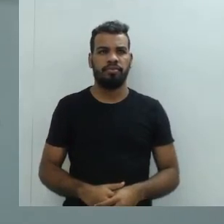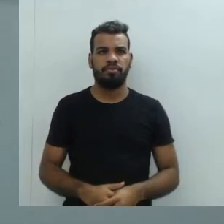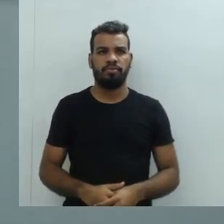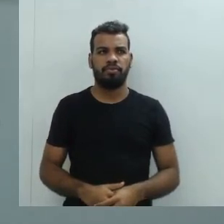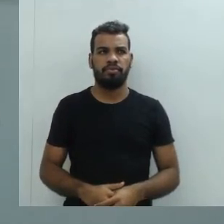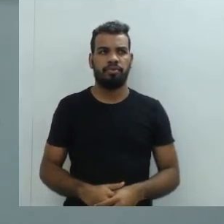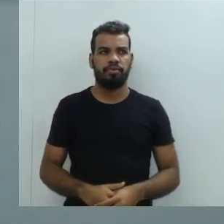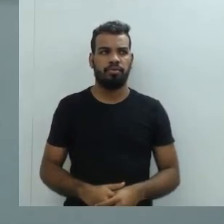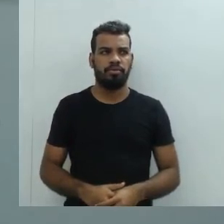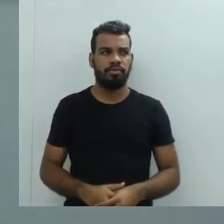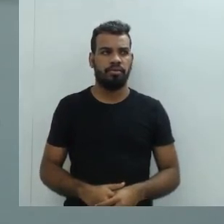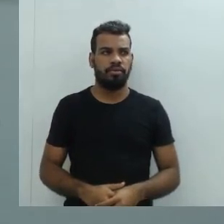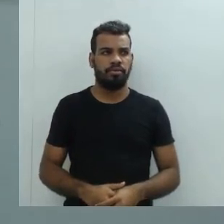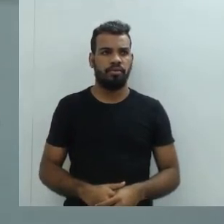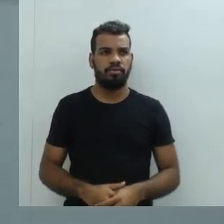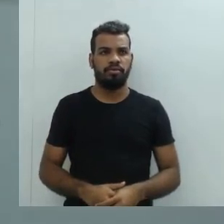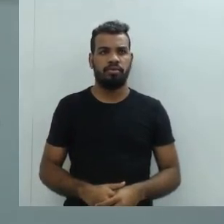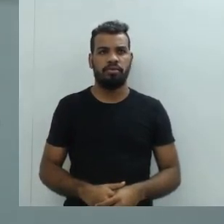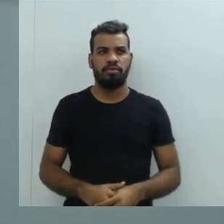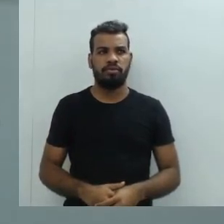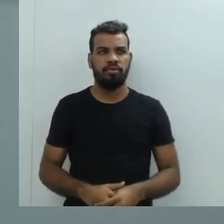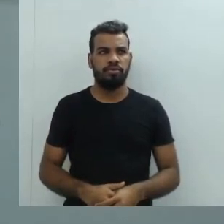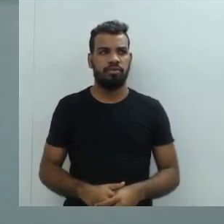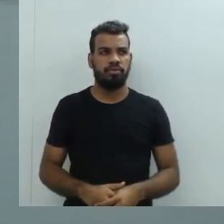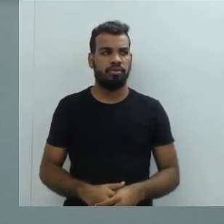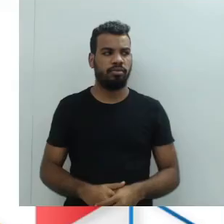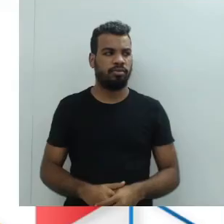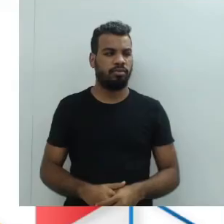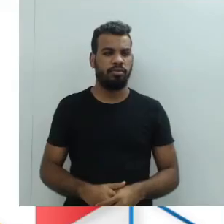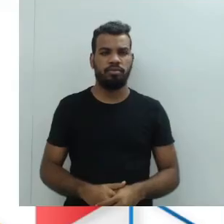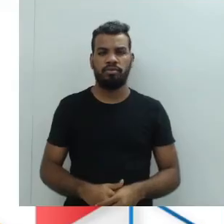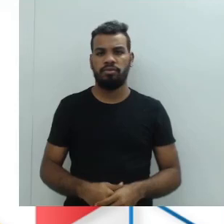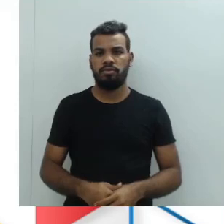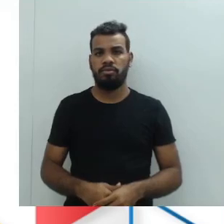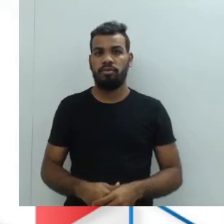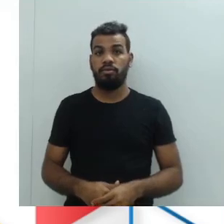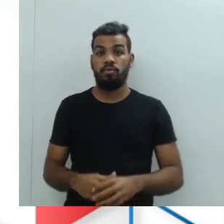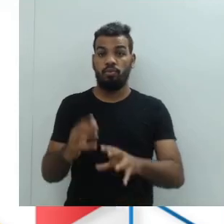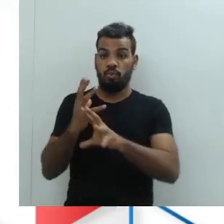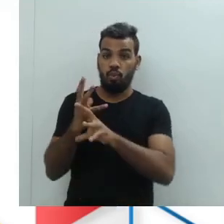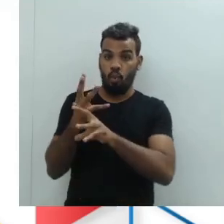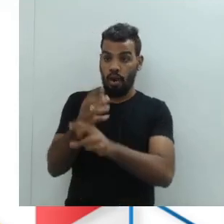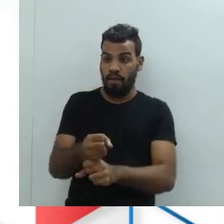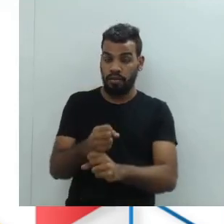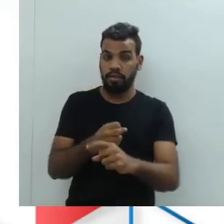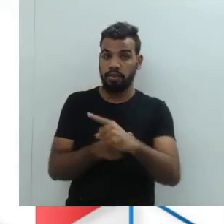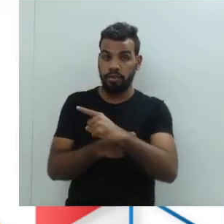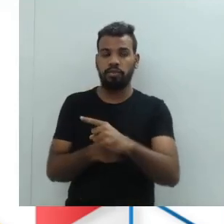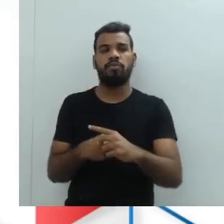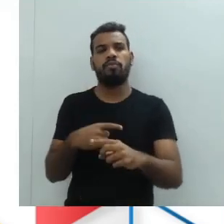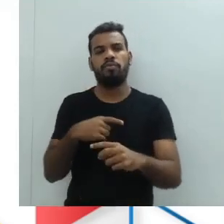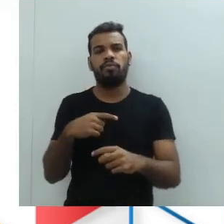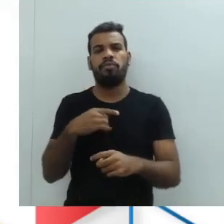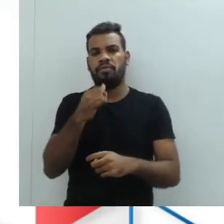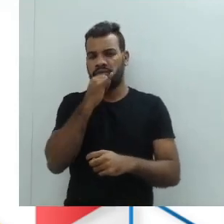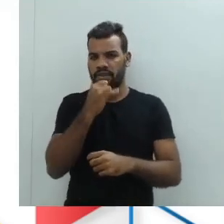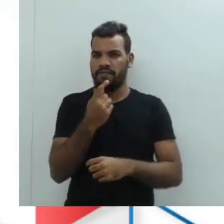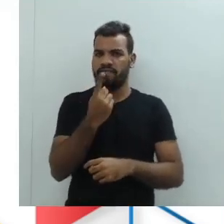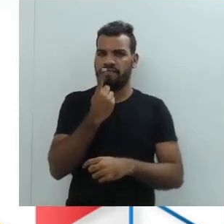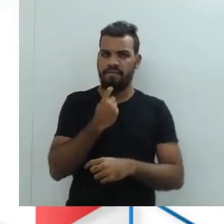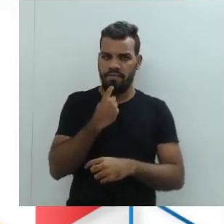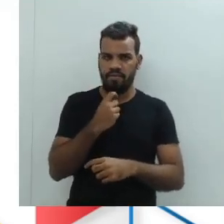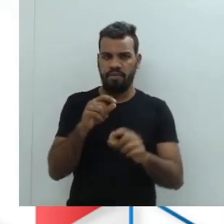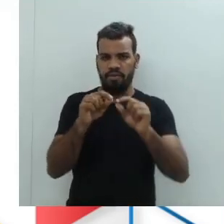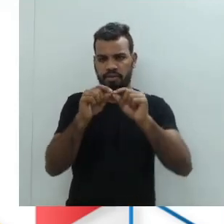Então, ó, só recapitulando aqui, ó, você tem, só fazendo uma revisão, você tem um gráfico, né, que tem aqui, você está vendo uma linha vermelha,